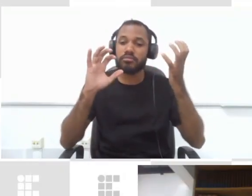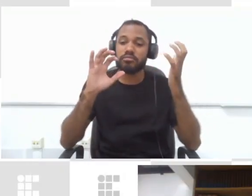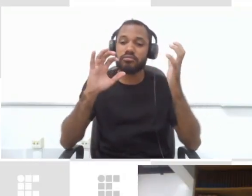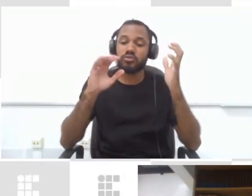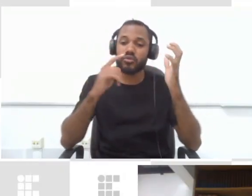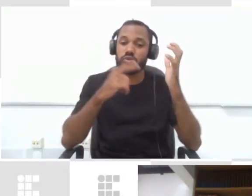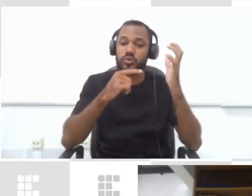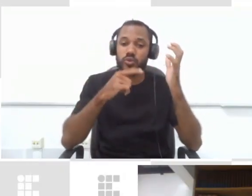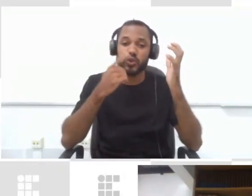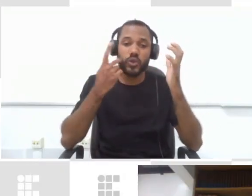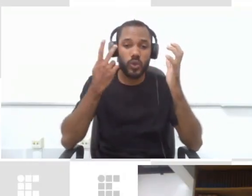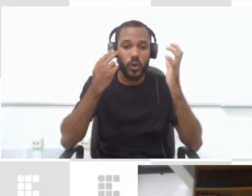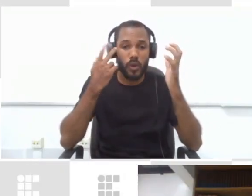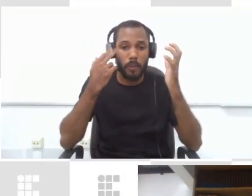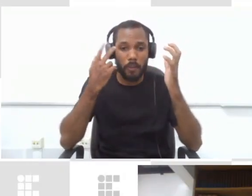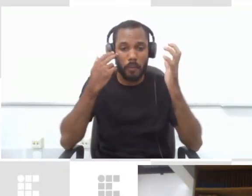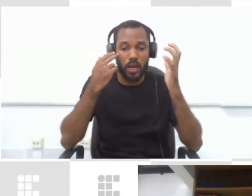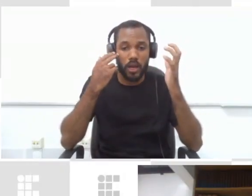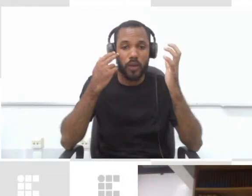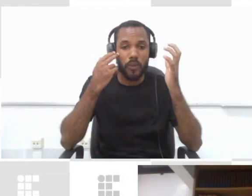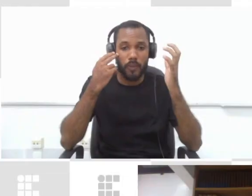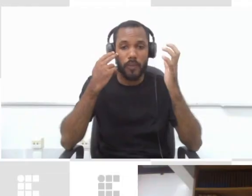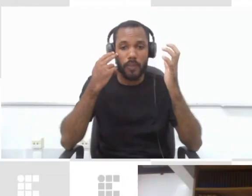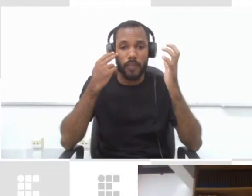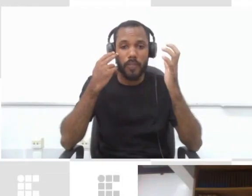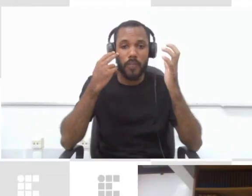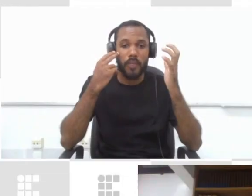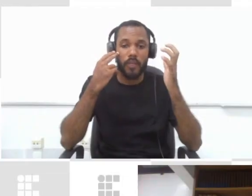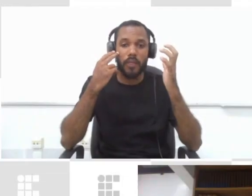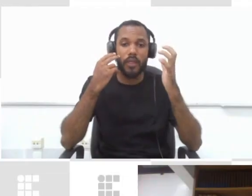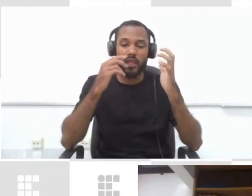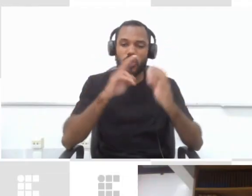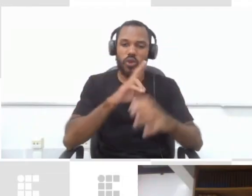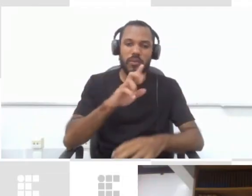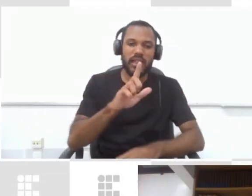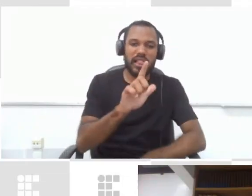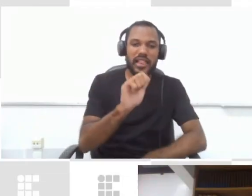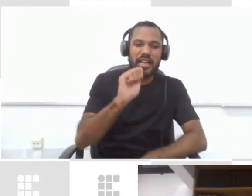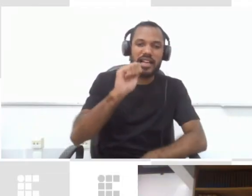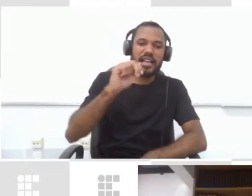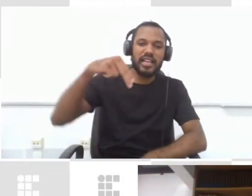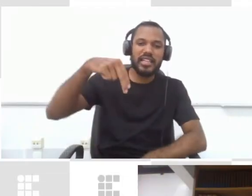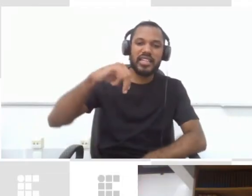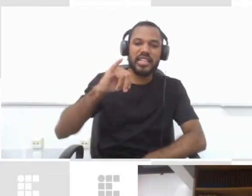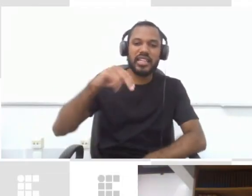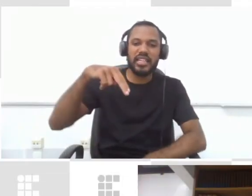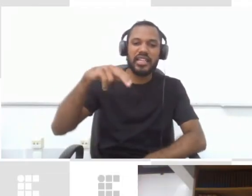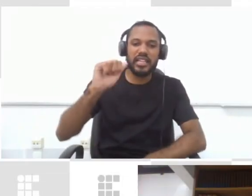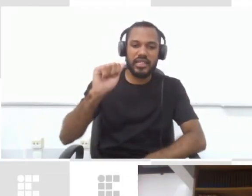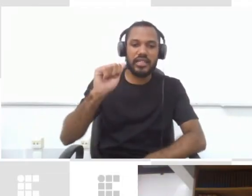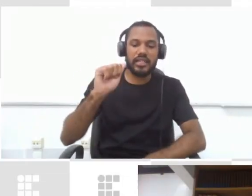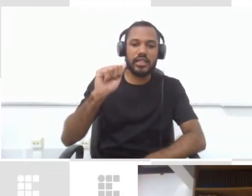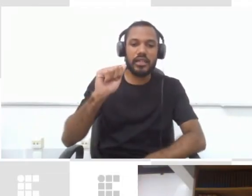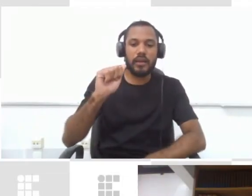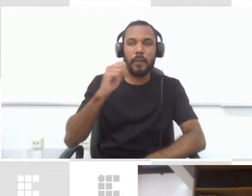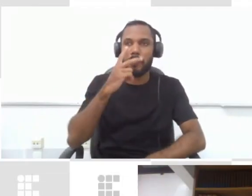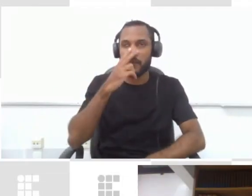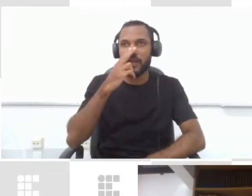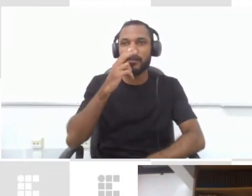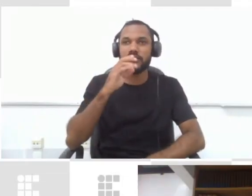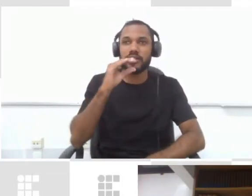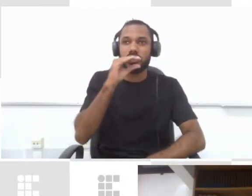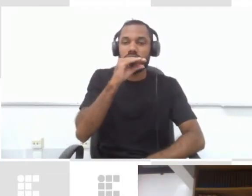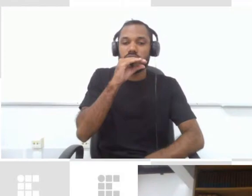climático neutro ou de Laninha, que é um regime que tende a diminuir um pouquinho a temperatura do planeta, e nós vamos ver se